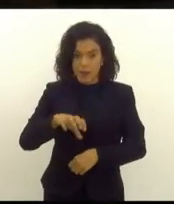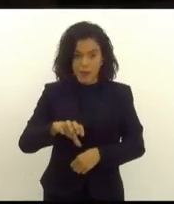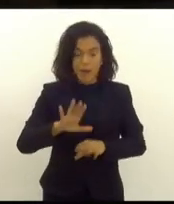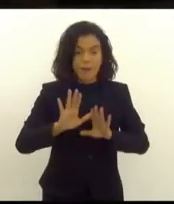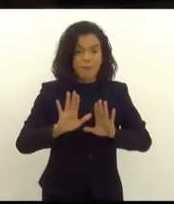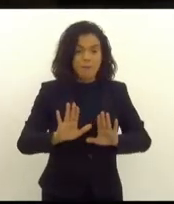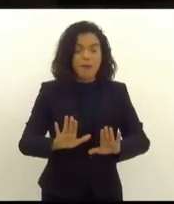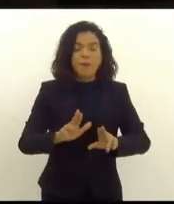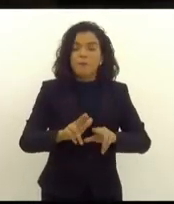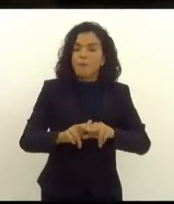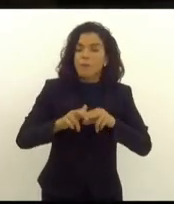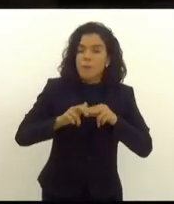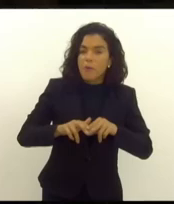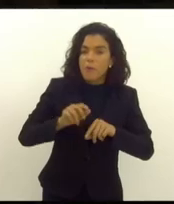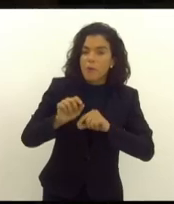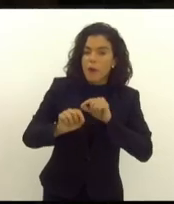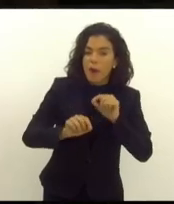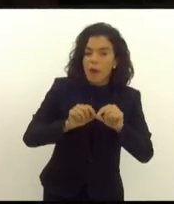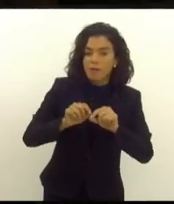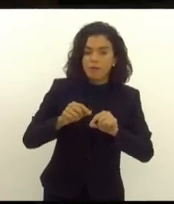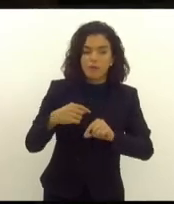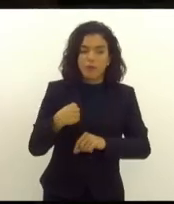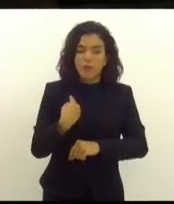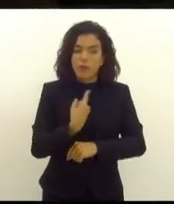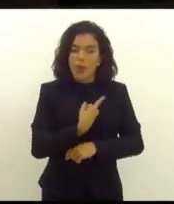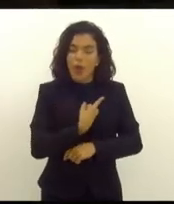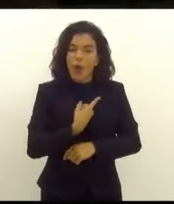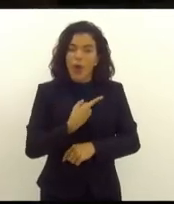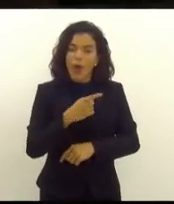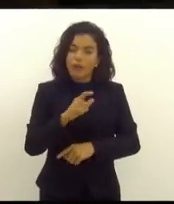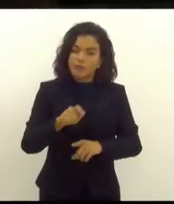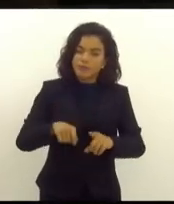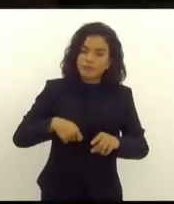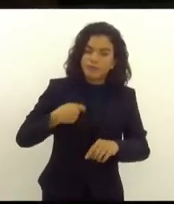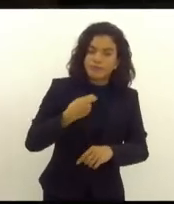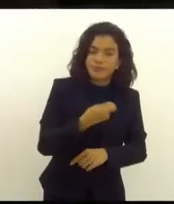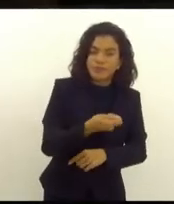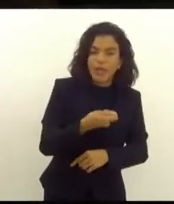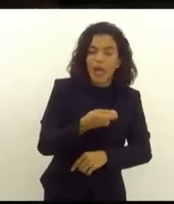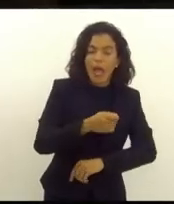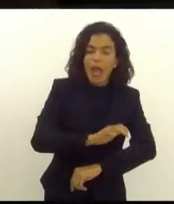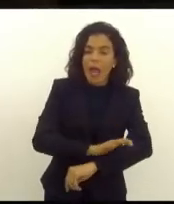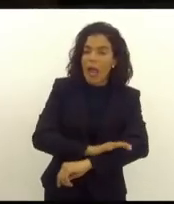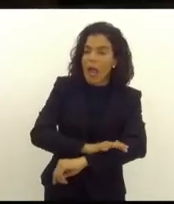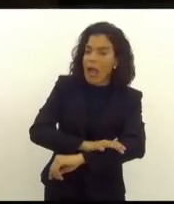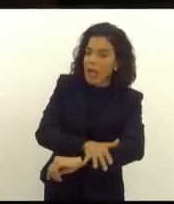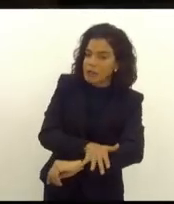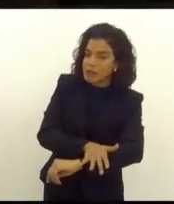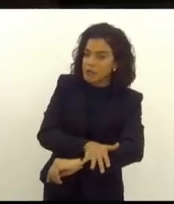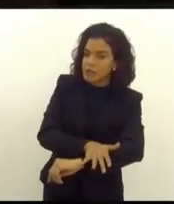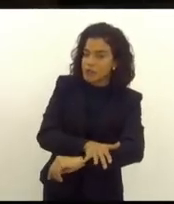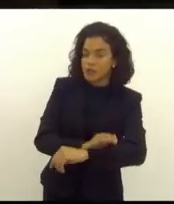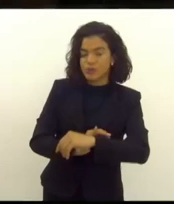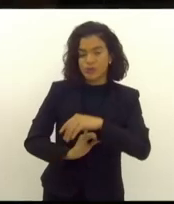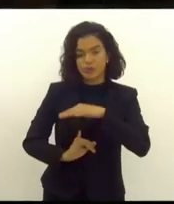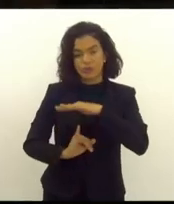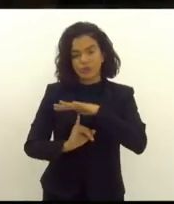algo que nós chamamos de racismo institucional